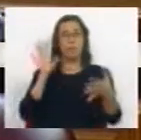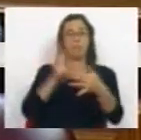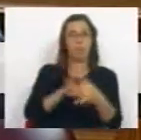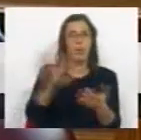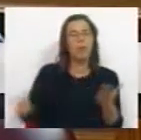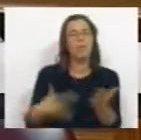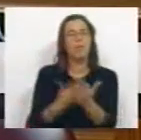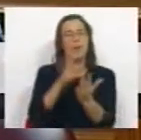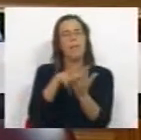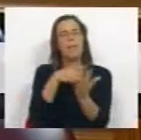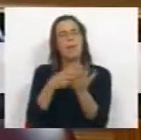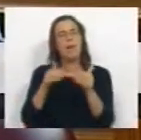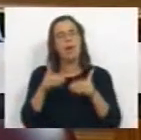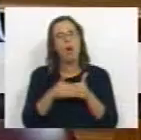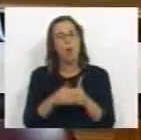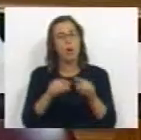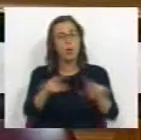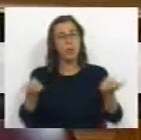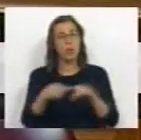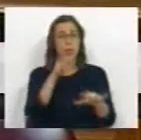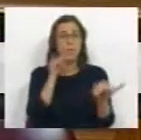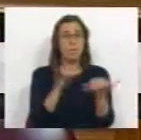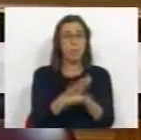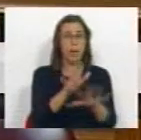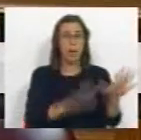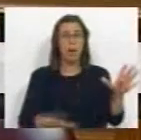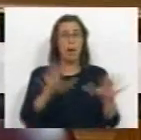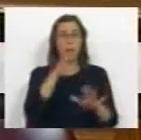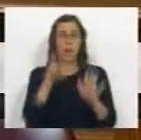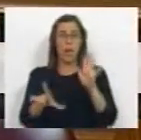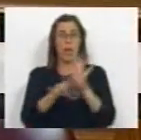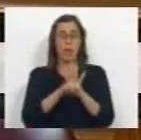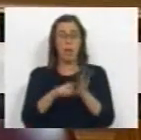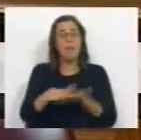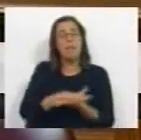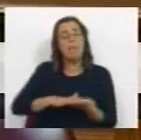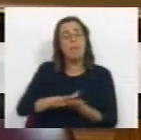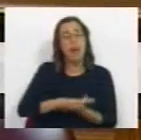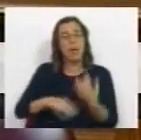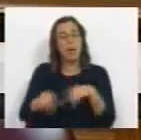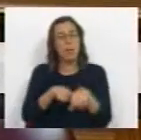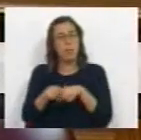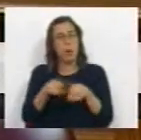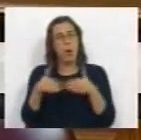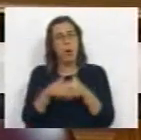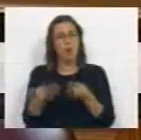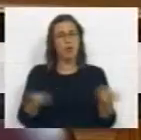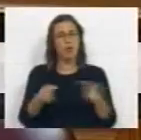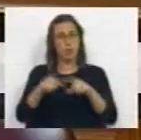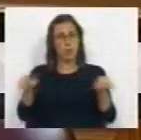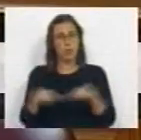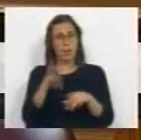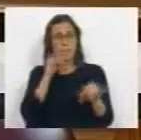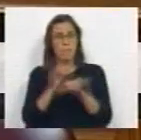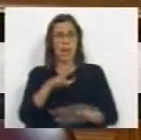esta proposta, está o plano de ordenamento do espaço marítimo, que vem referido na lei que estabelece as bases políticas de ordenamento e gestão do espaço